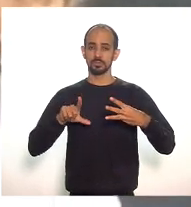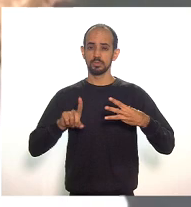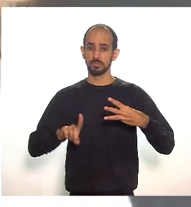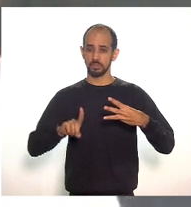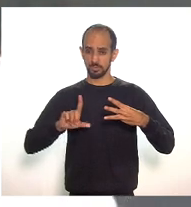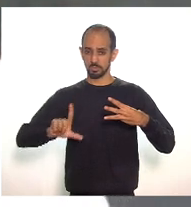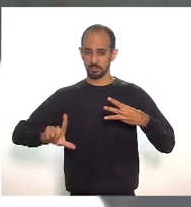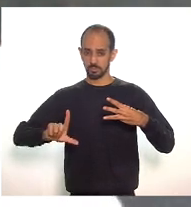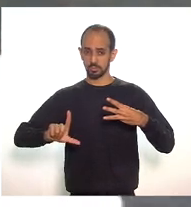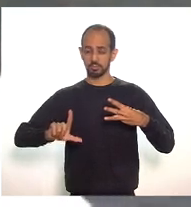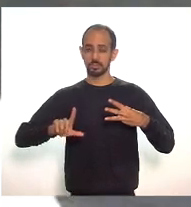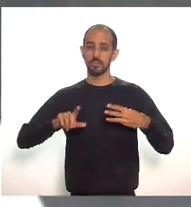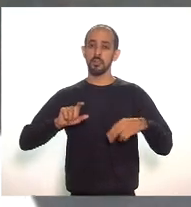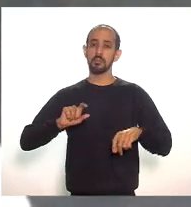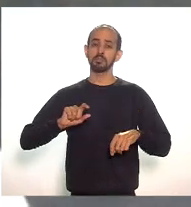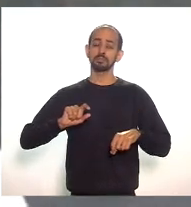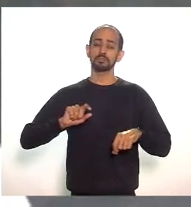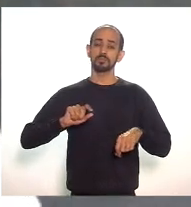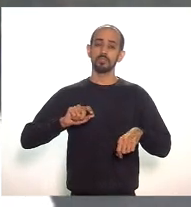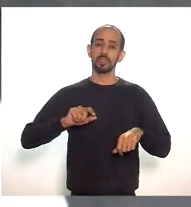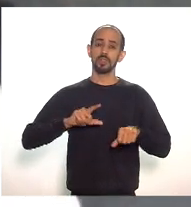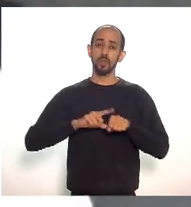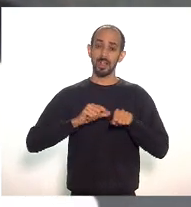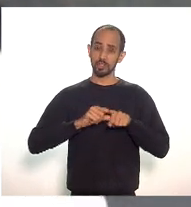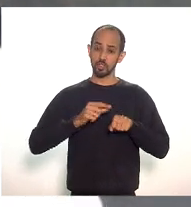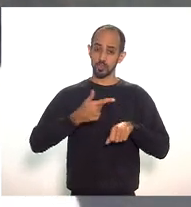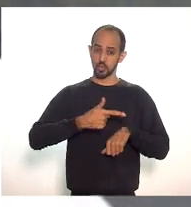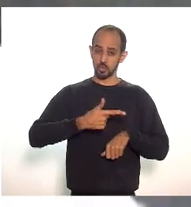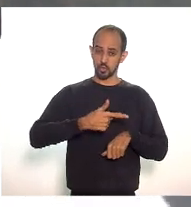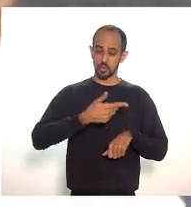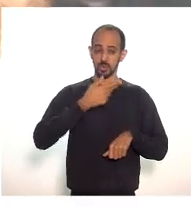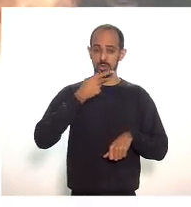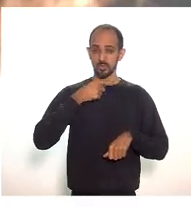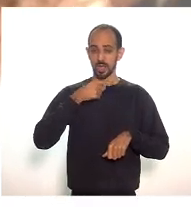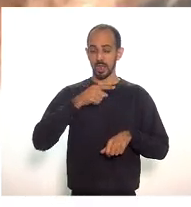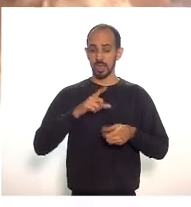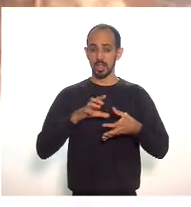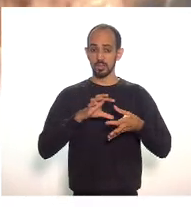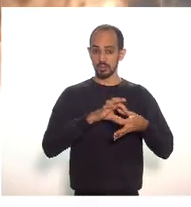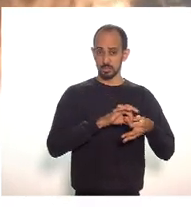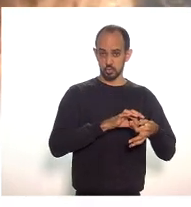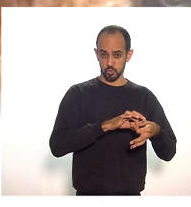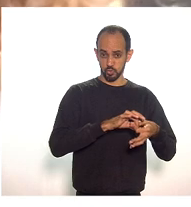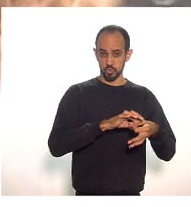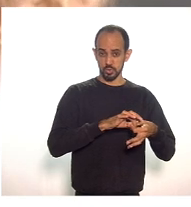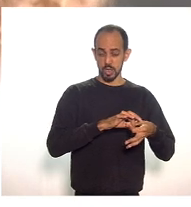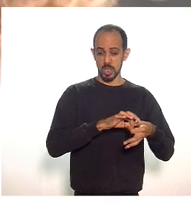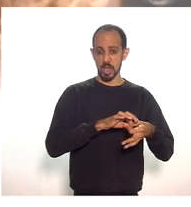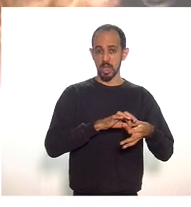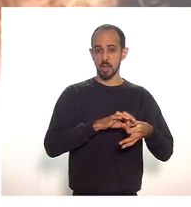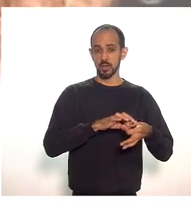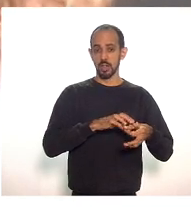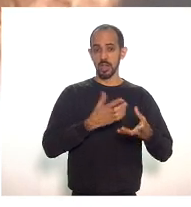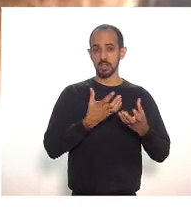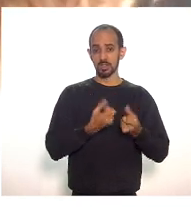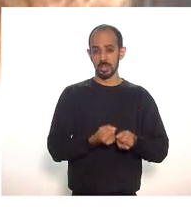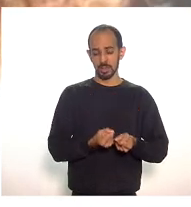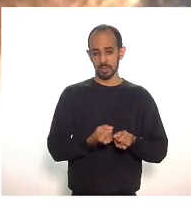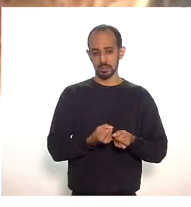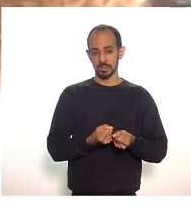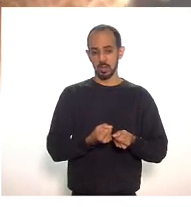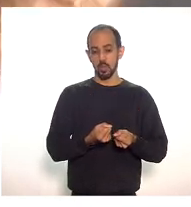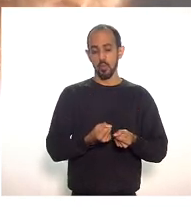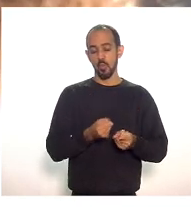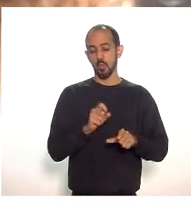efetivamente é que no artigo 2º desse pdl ele vincula aceitação ou seja